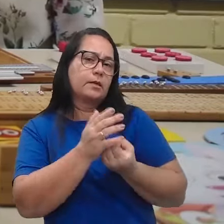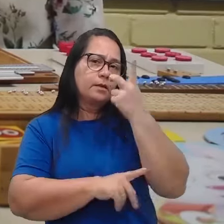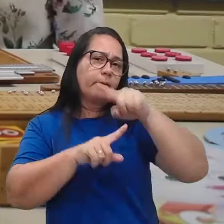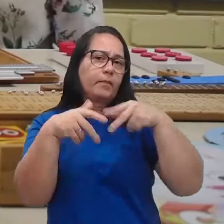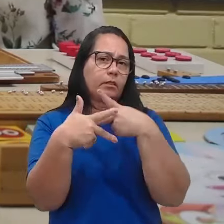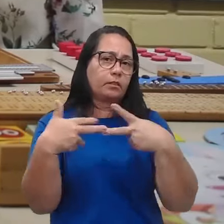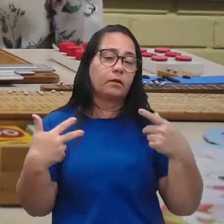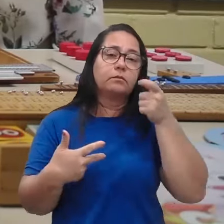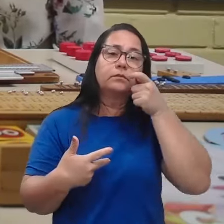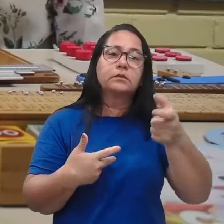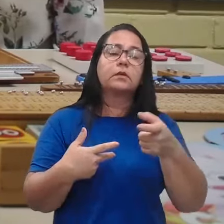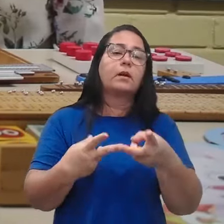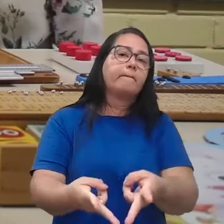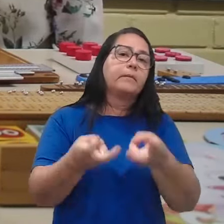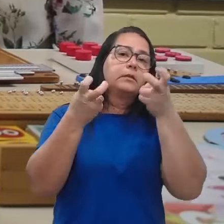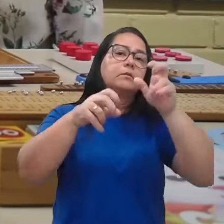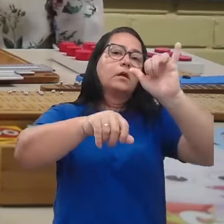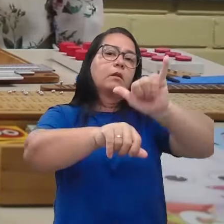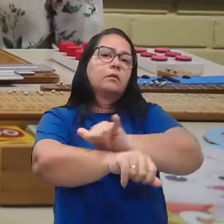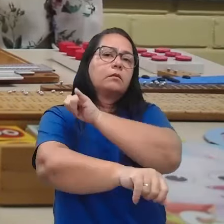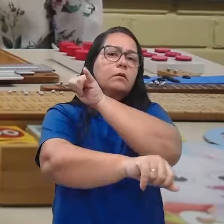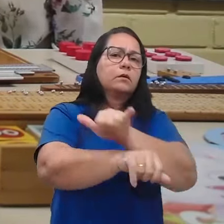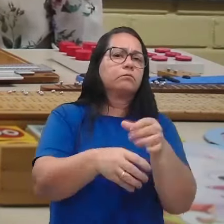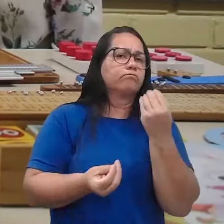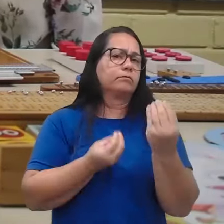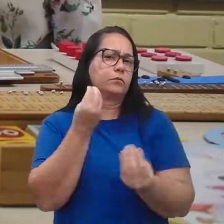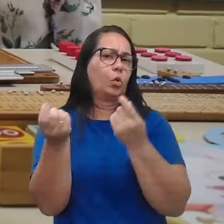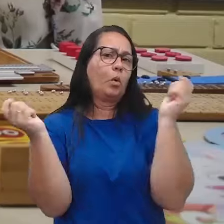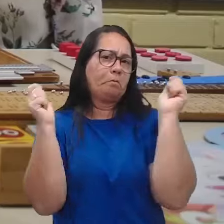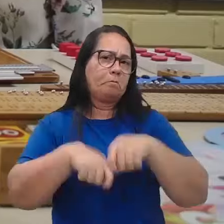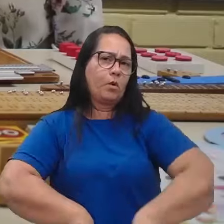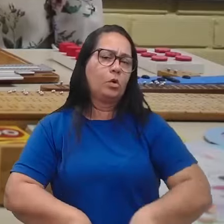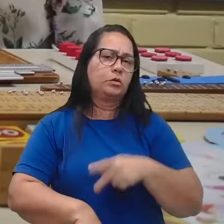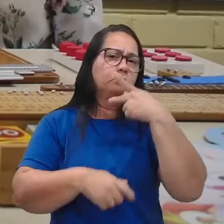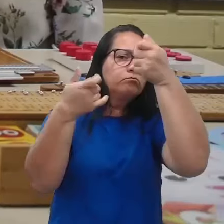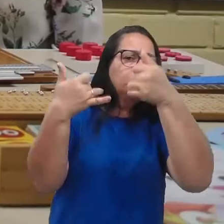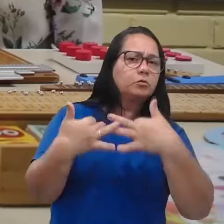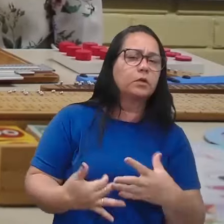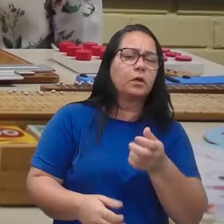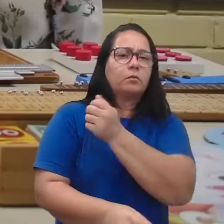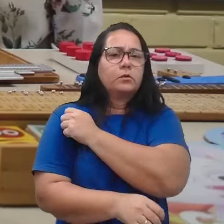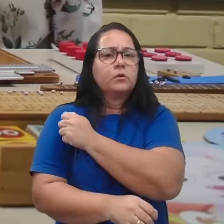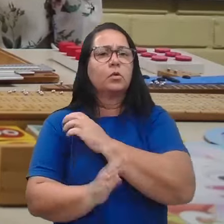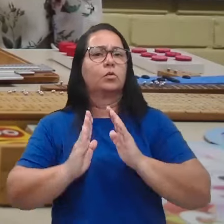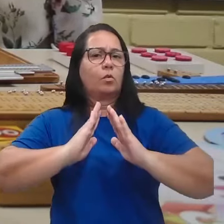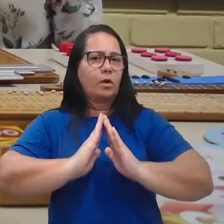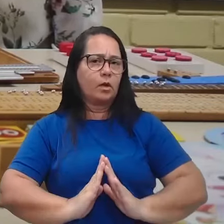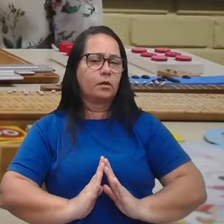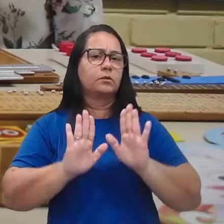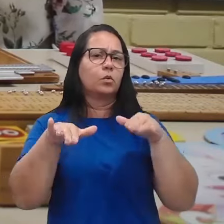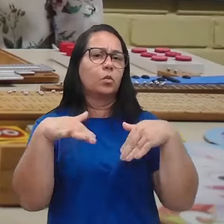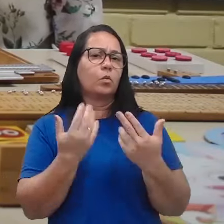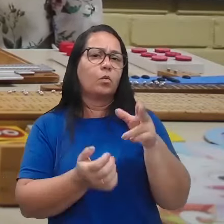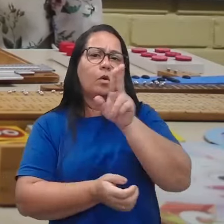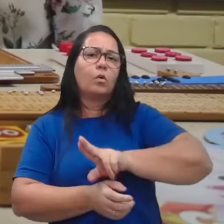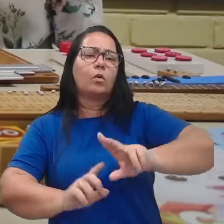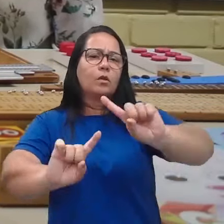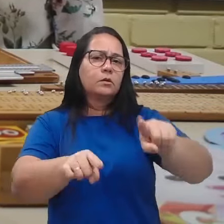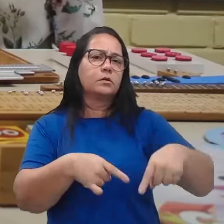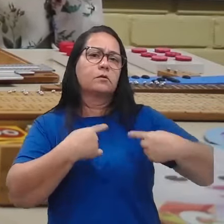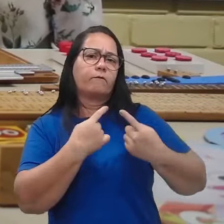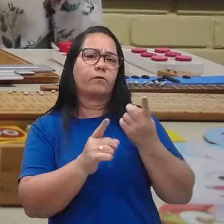perceber essas estratégias. Você poderia comentar para os estudantes em casa, quais são alguns dos desafios que